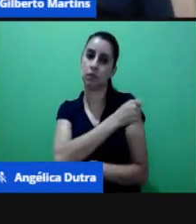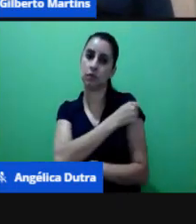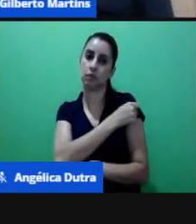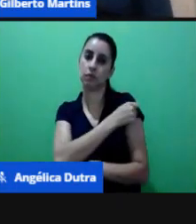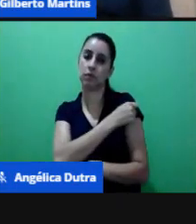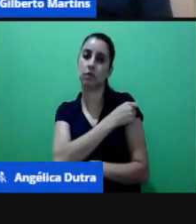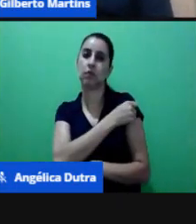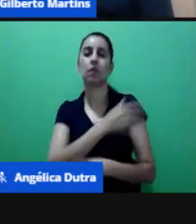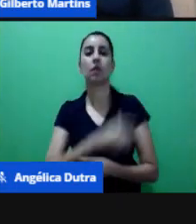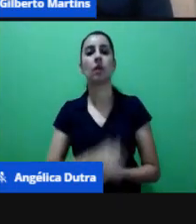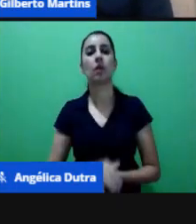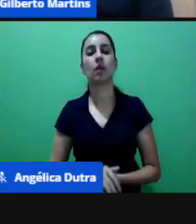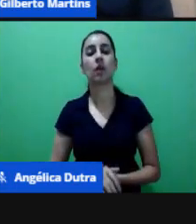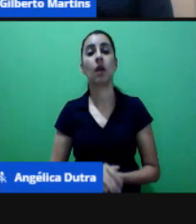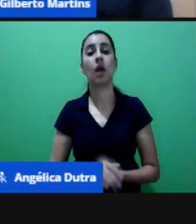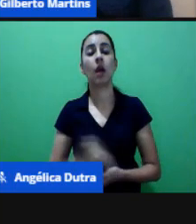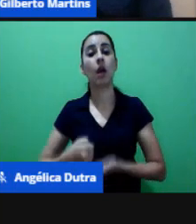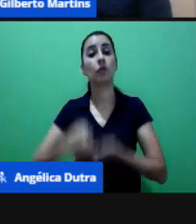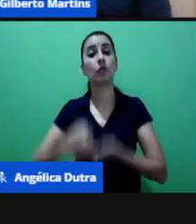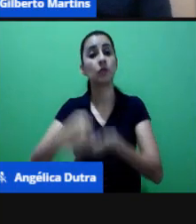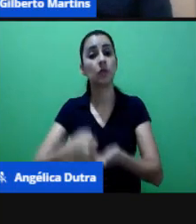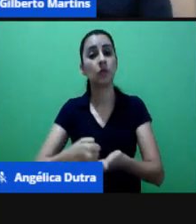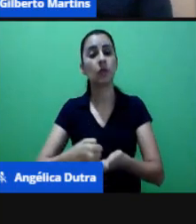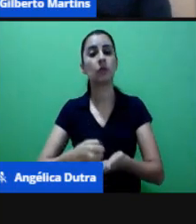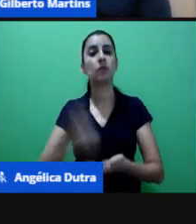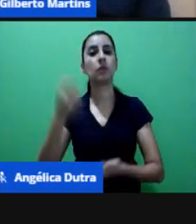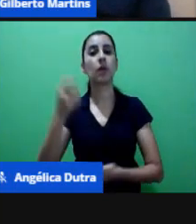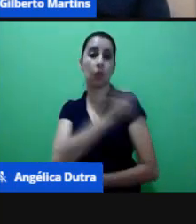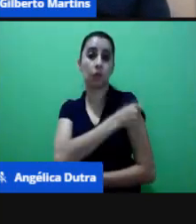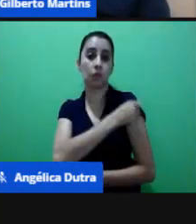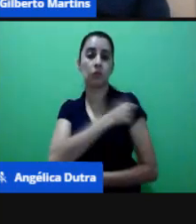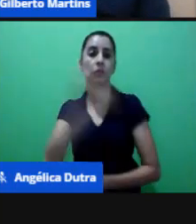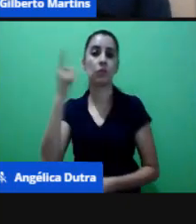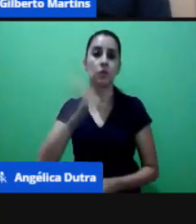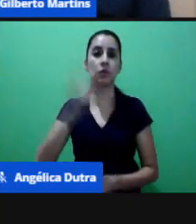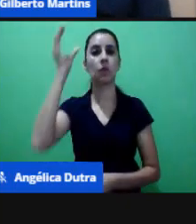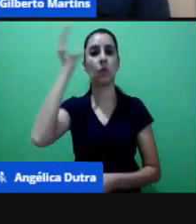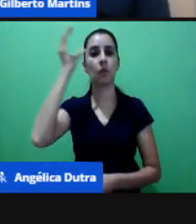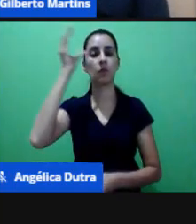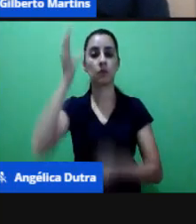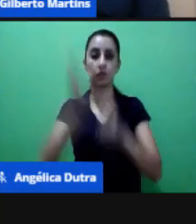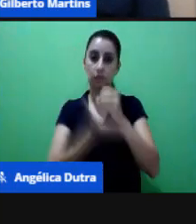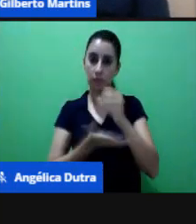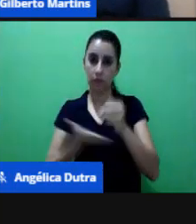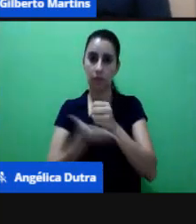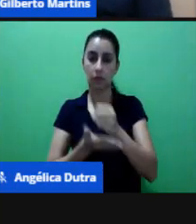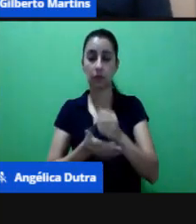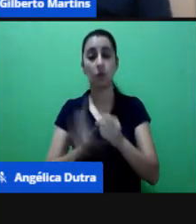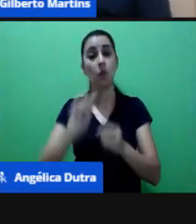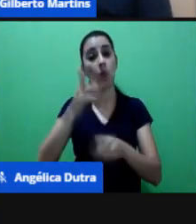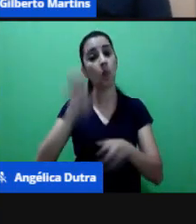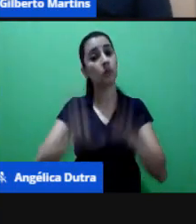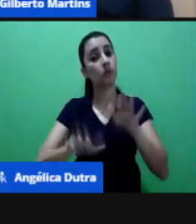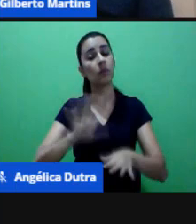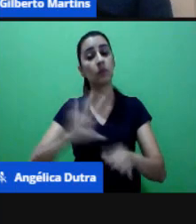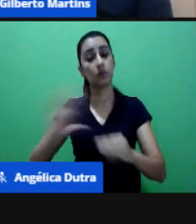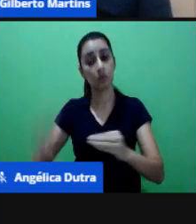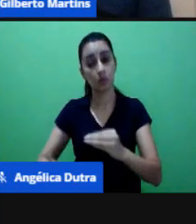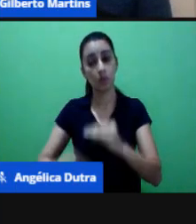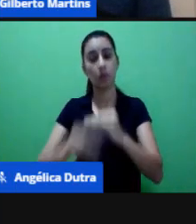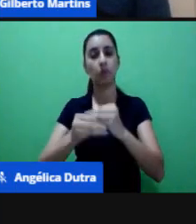proporcionando ao aluno conhecimento básico, de forma contínua ou complementar do ano de